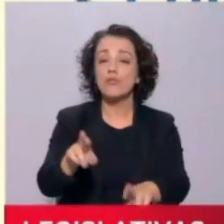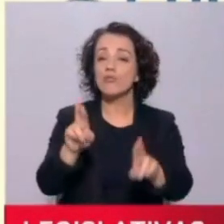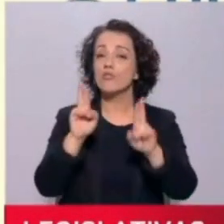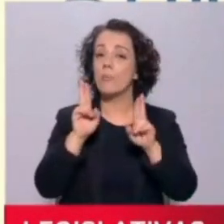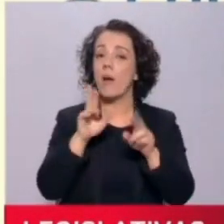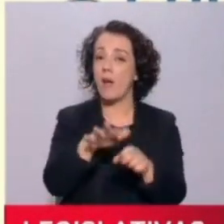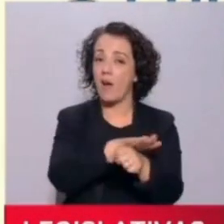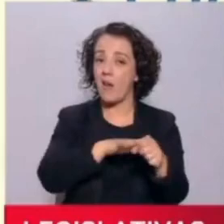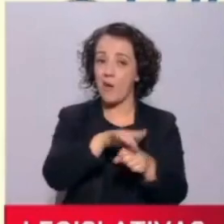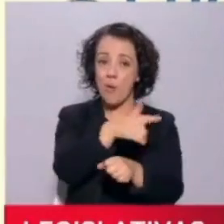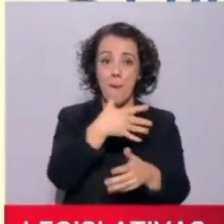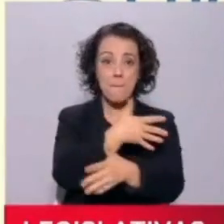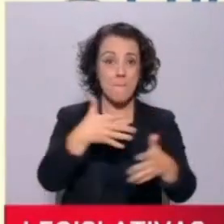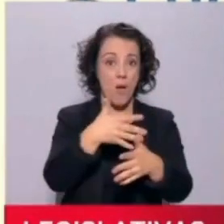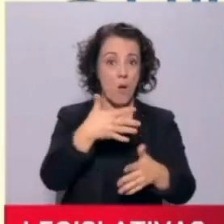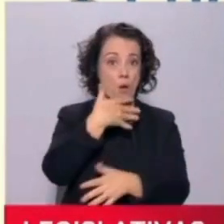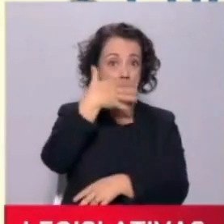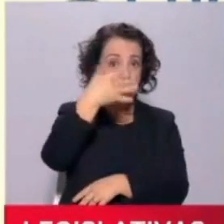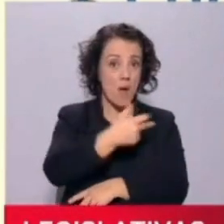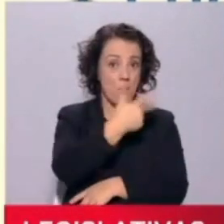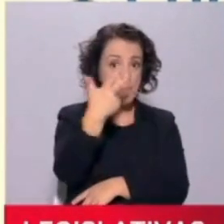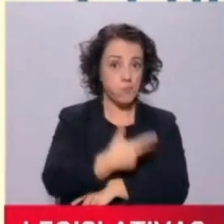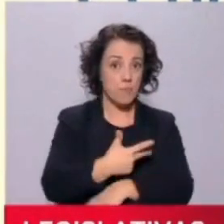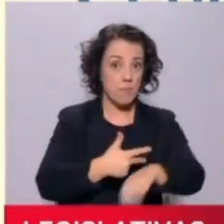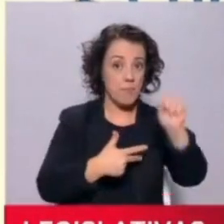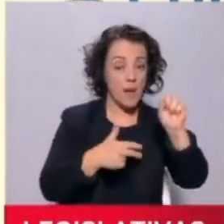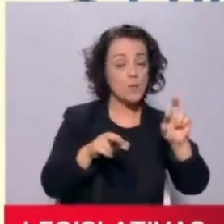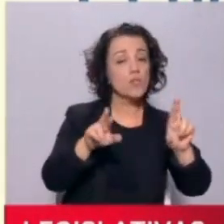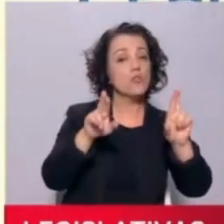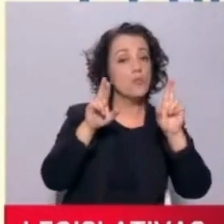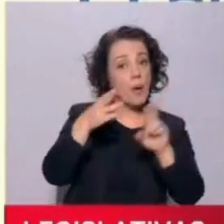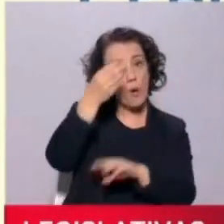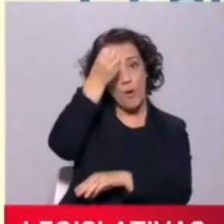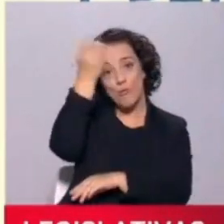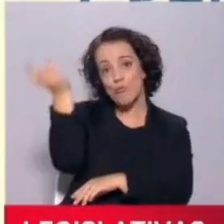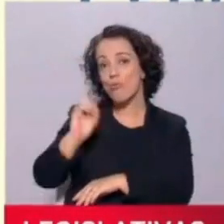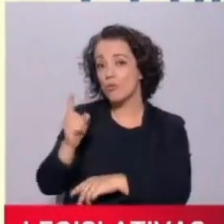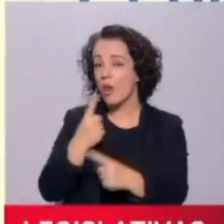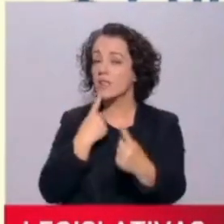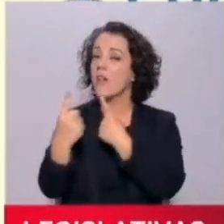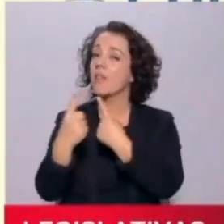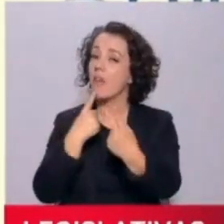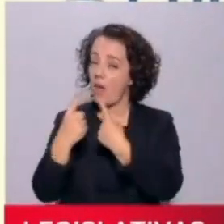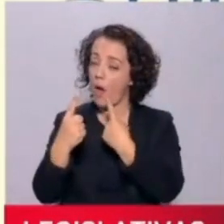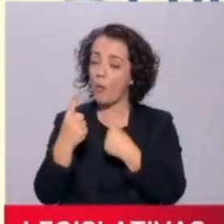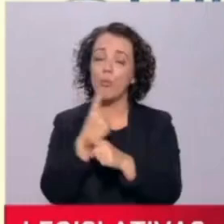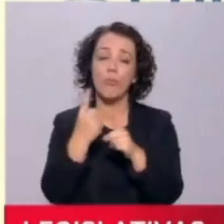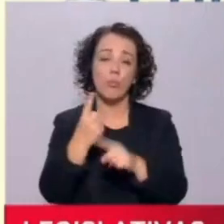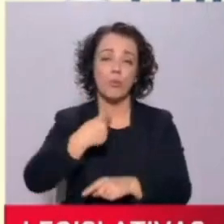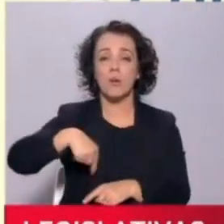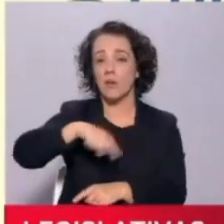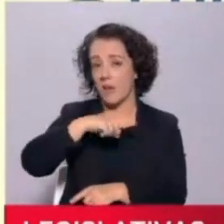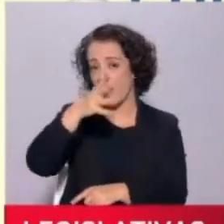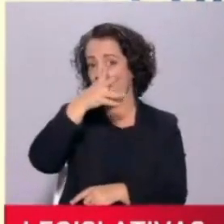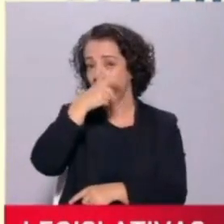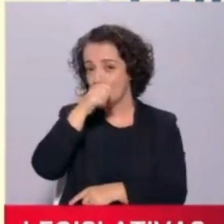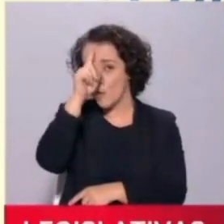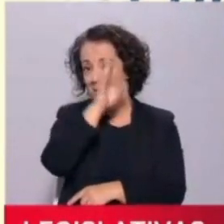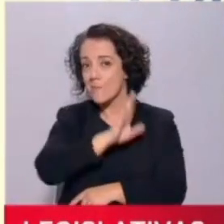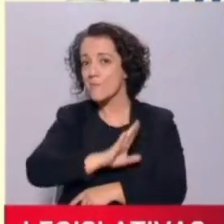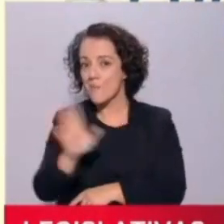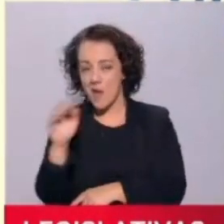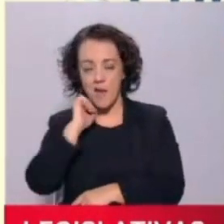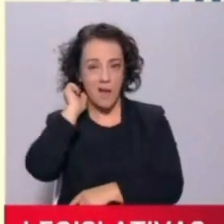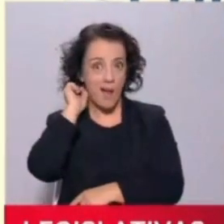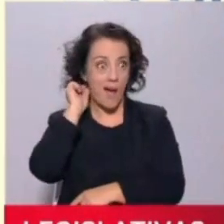traduza numa em não deixar para trás uma capacidade de ao que tem que acontecer porque e infelizmente nas maiorias absolutas não atende a